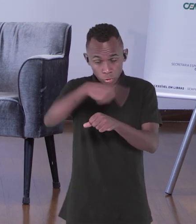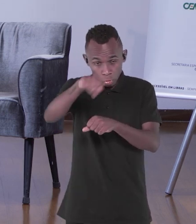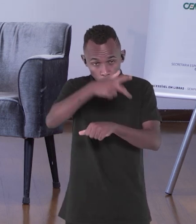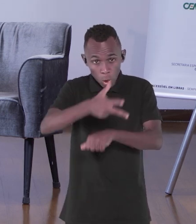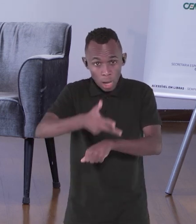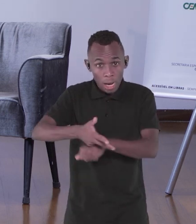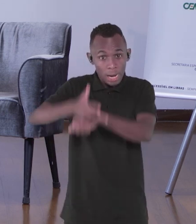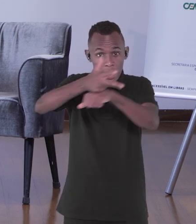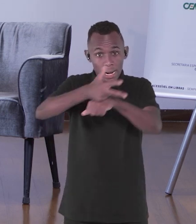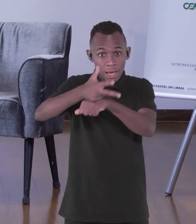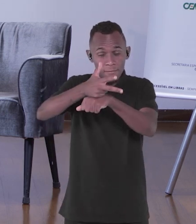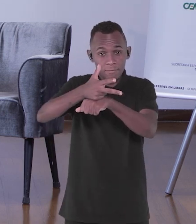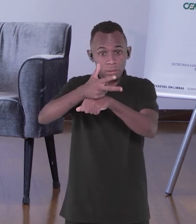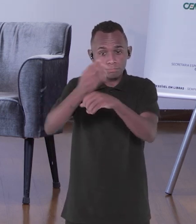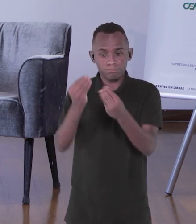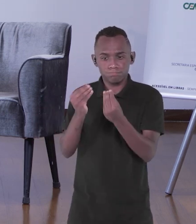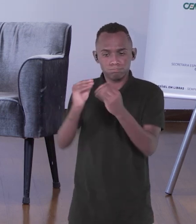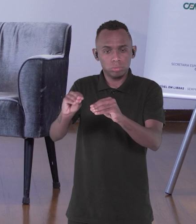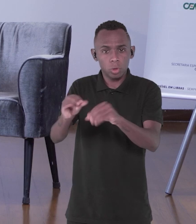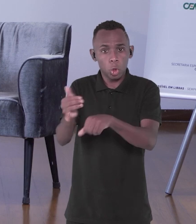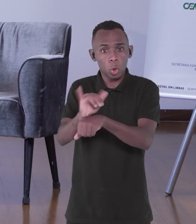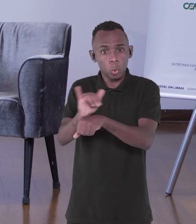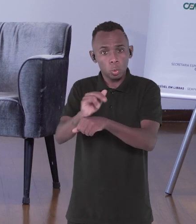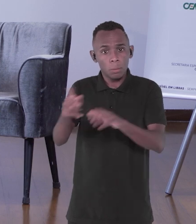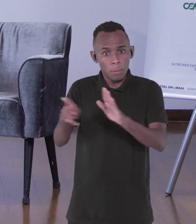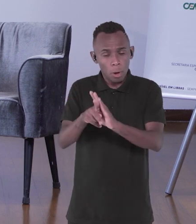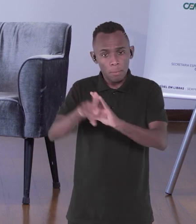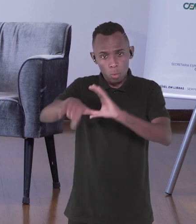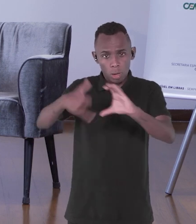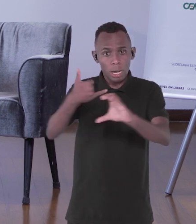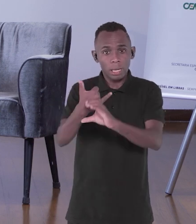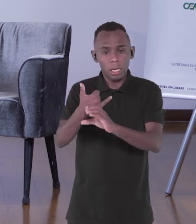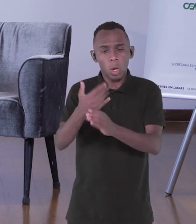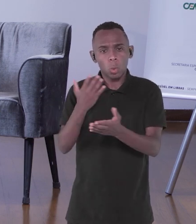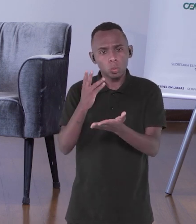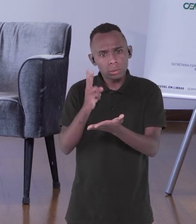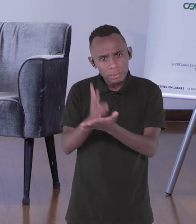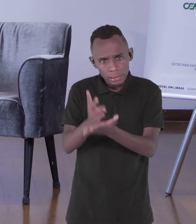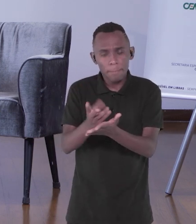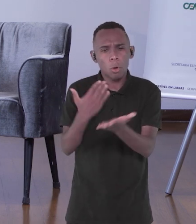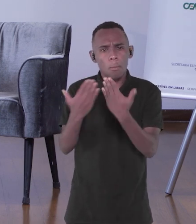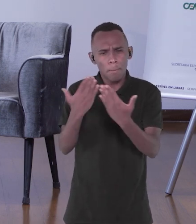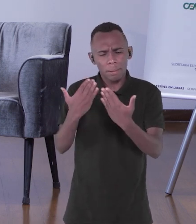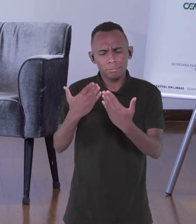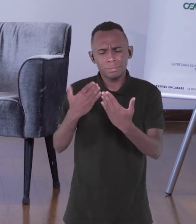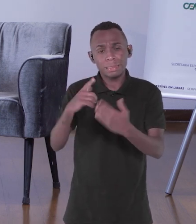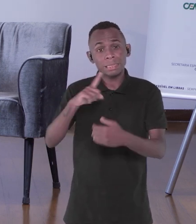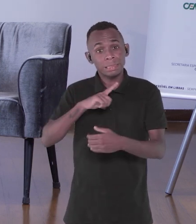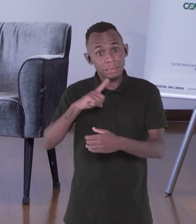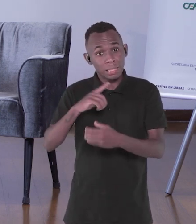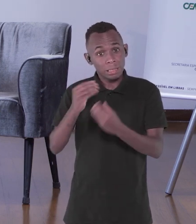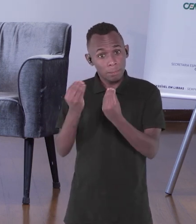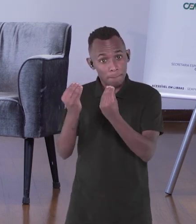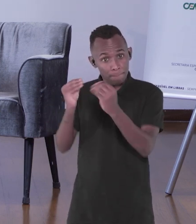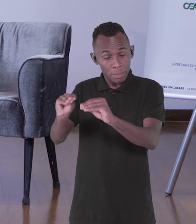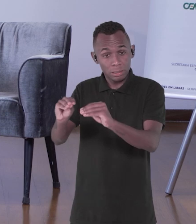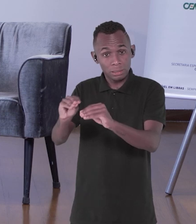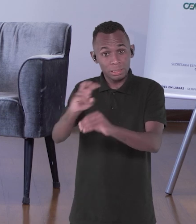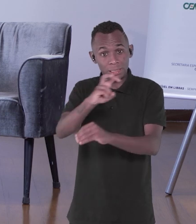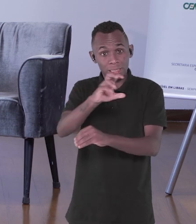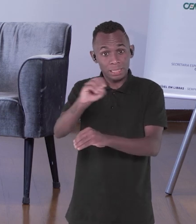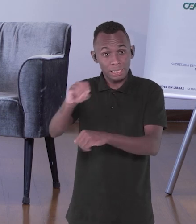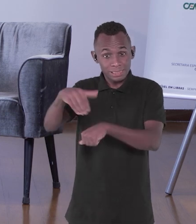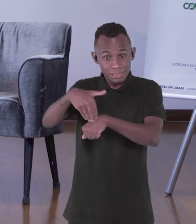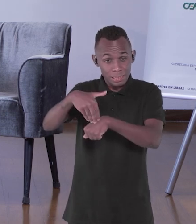os deposita aí no YouTube do Sempre um Papo. Então, lá nesse YouTube tem quase 500 programas gravados ao longo desses anos